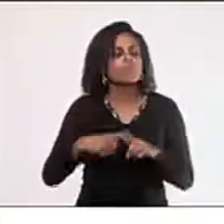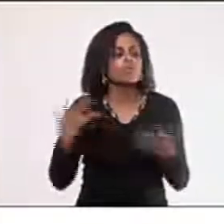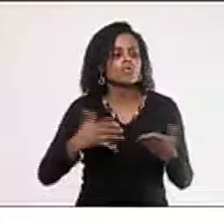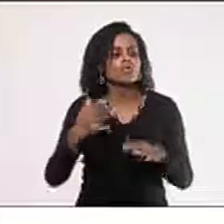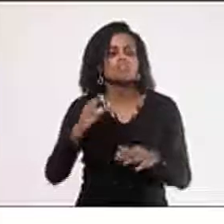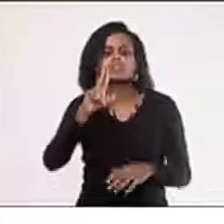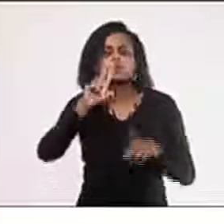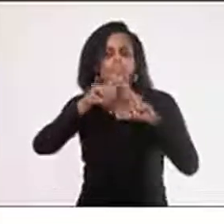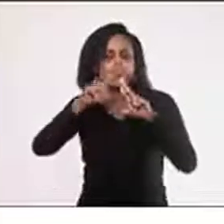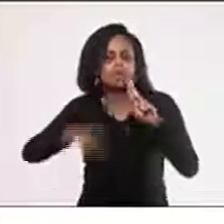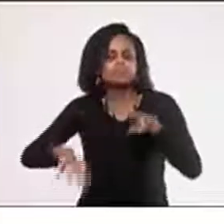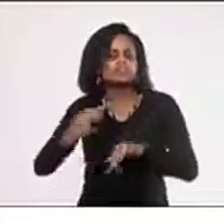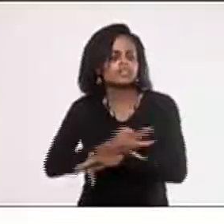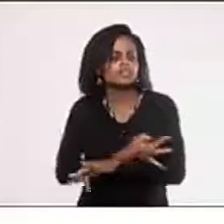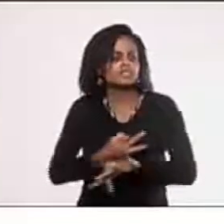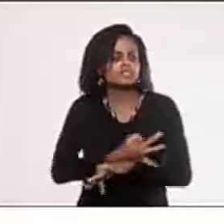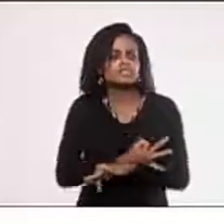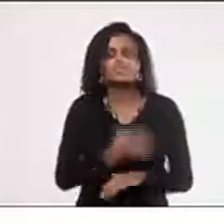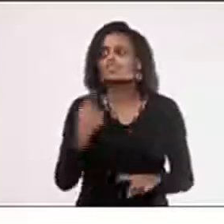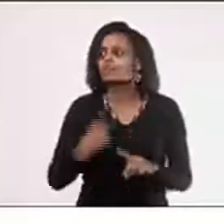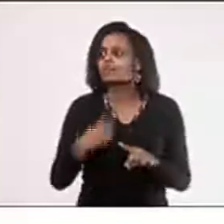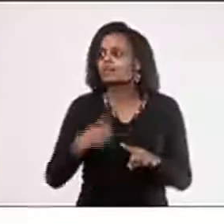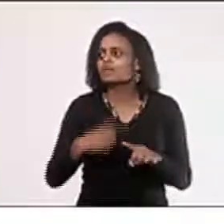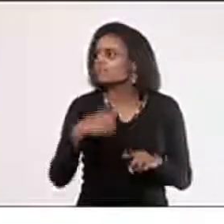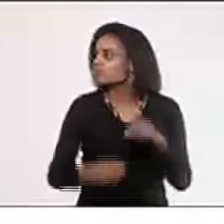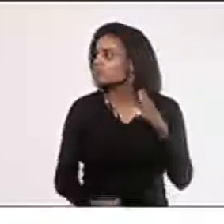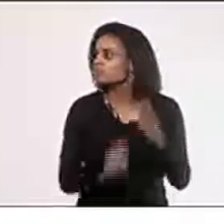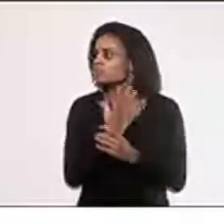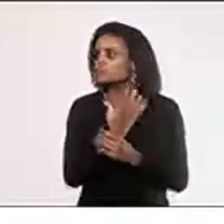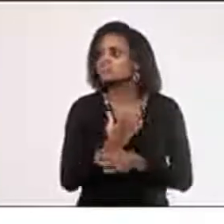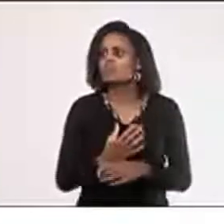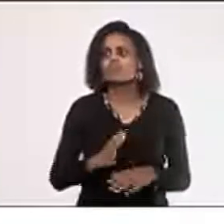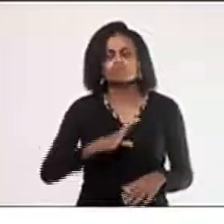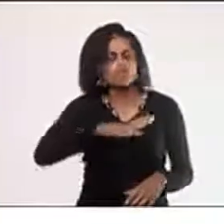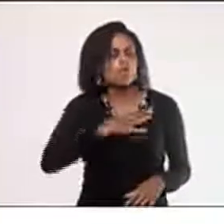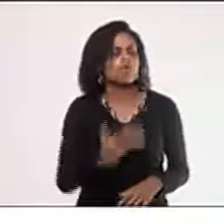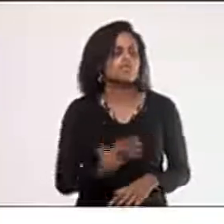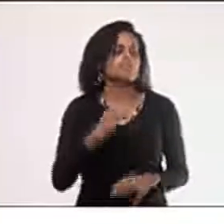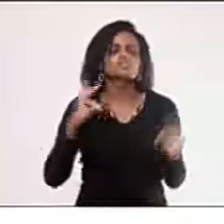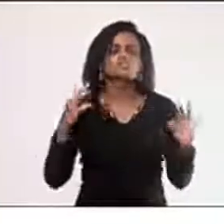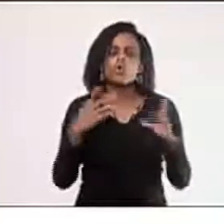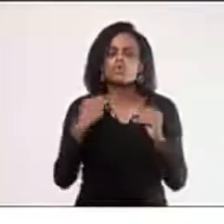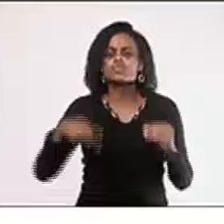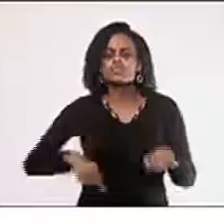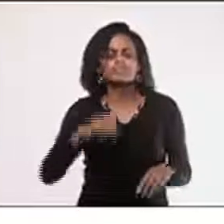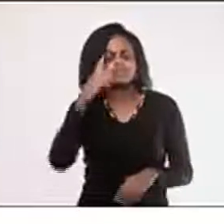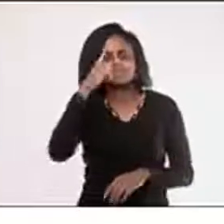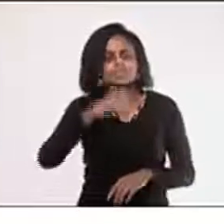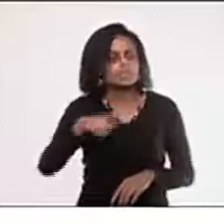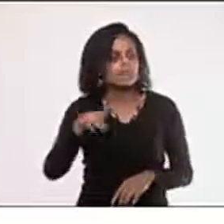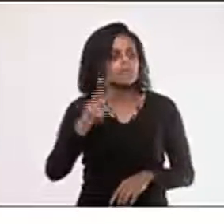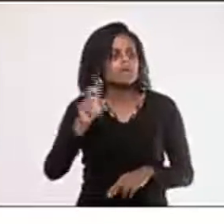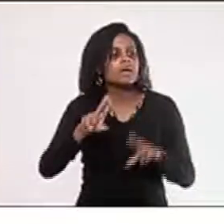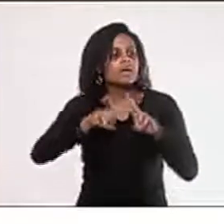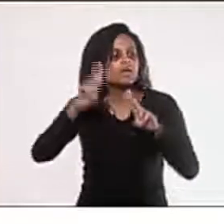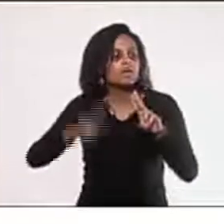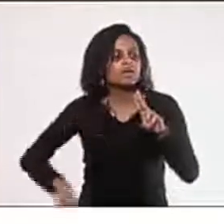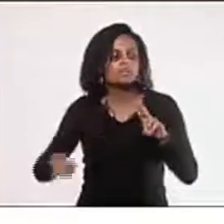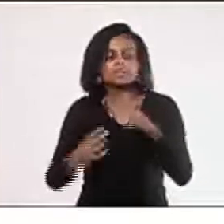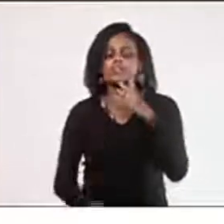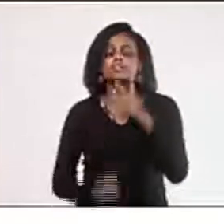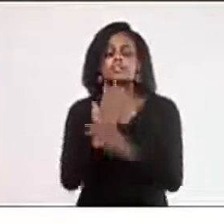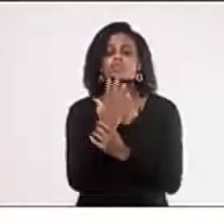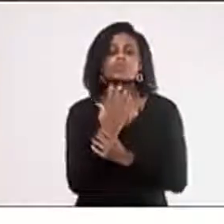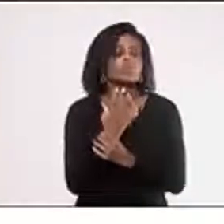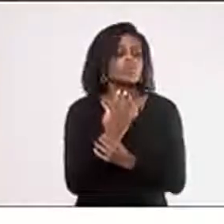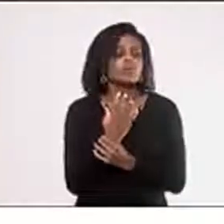resiste justamente pela sua origem ousada. A todos aqui que não o sabem, a UERJ foi uma universidade